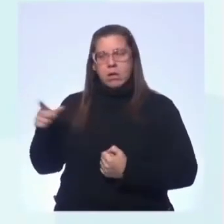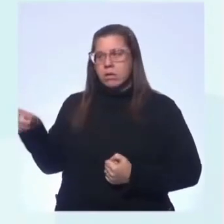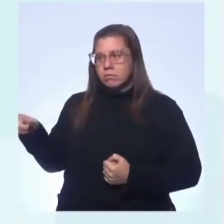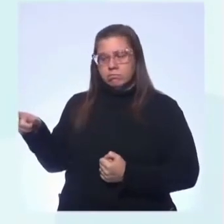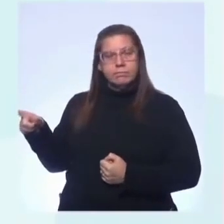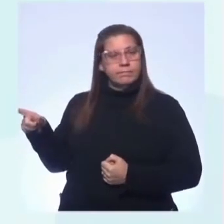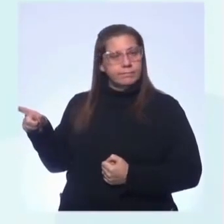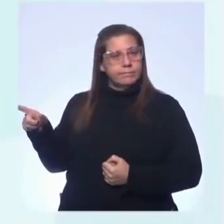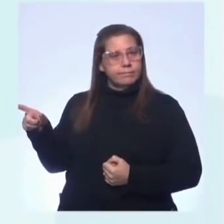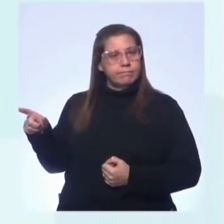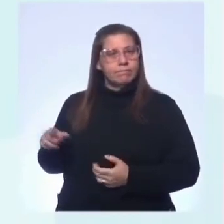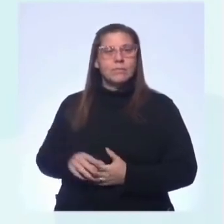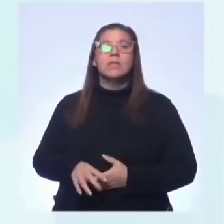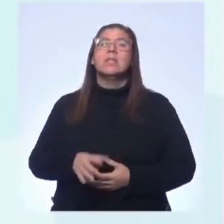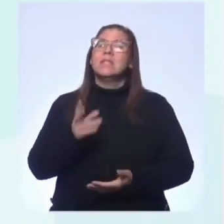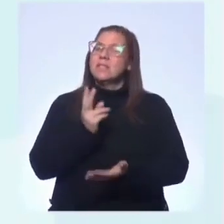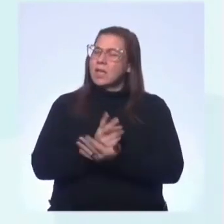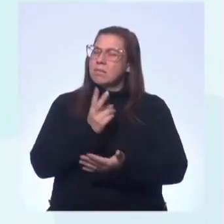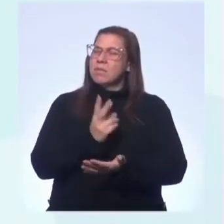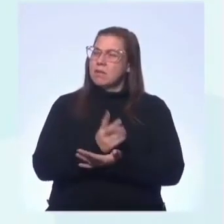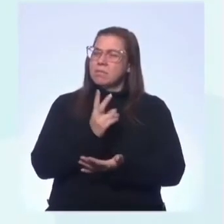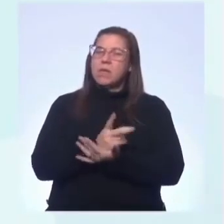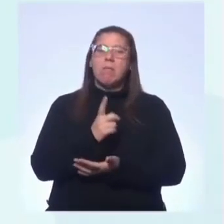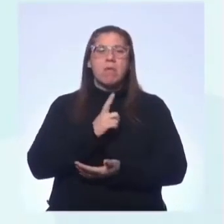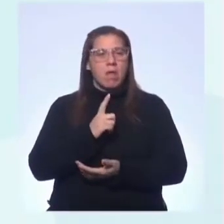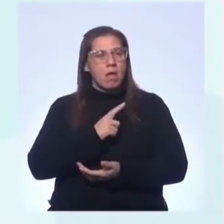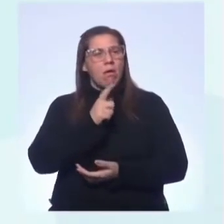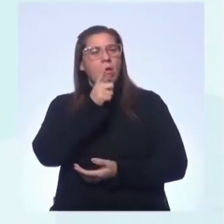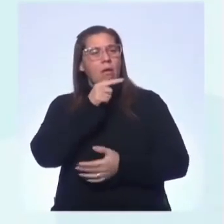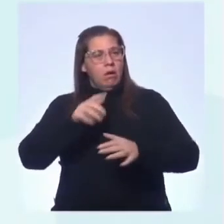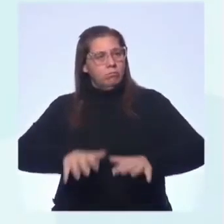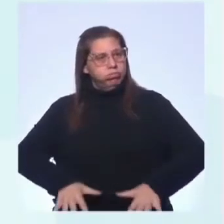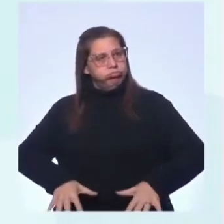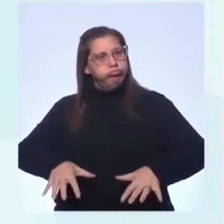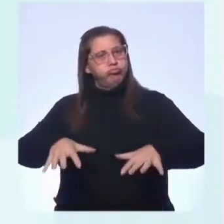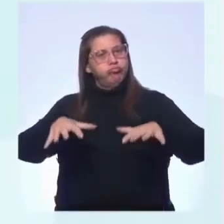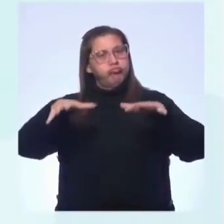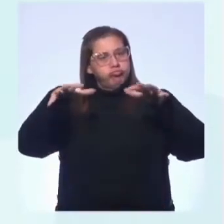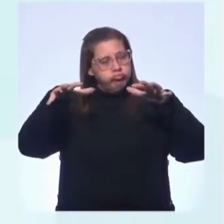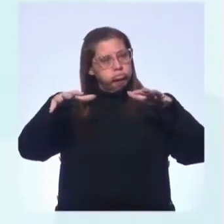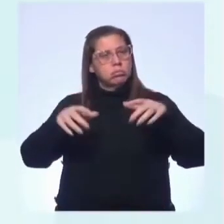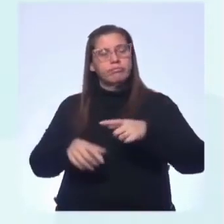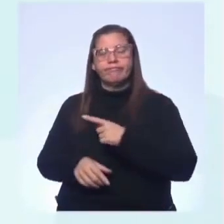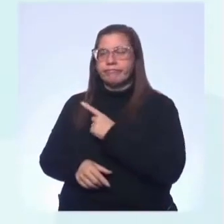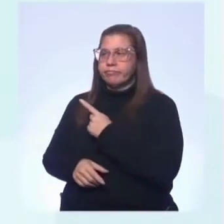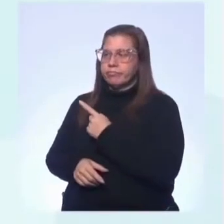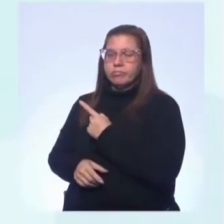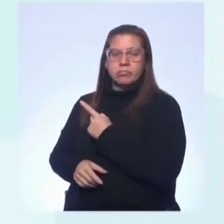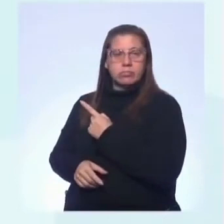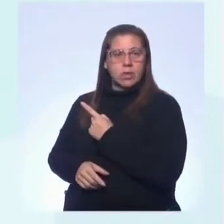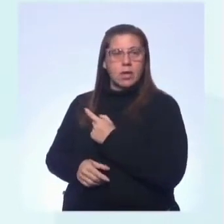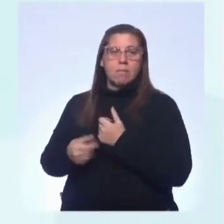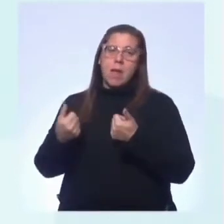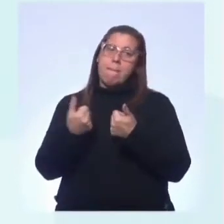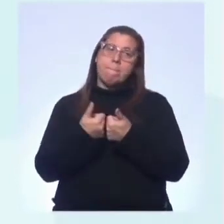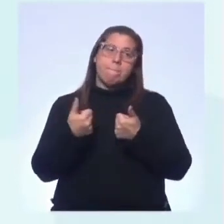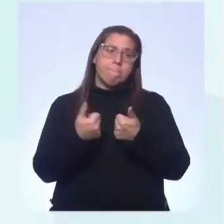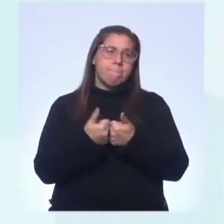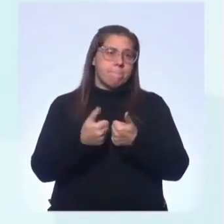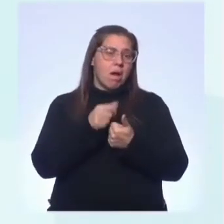zonas suscetíveis a enchentes estão aí na parte vermelha, né, inundações na planície fluvial dos rios